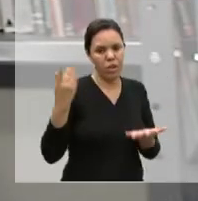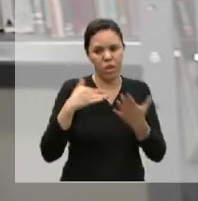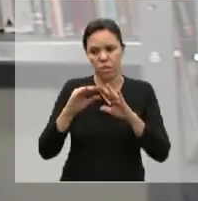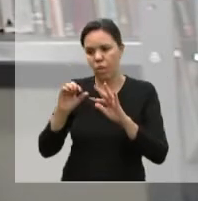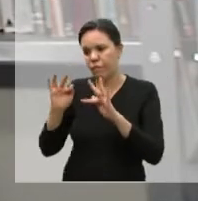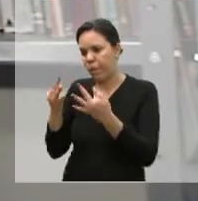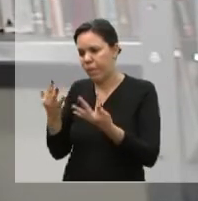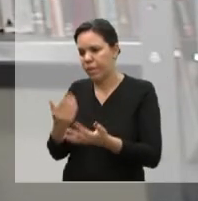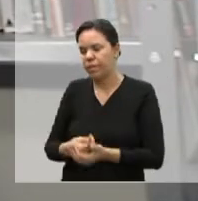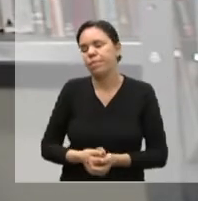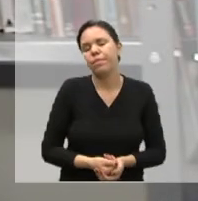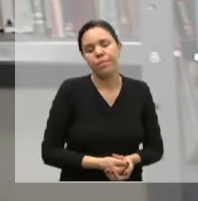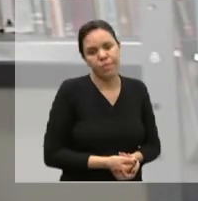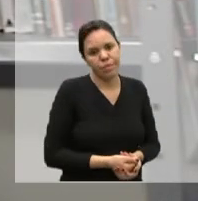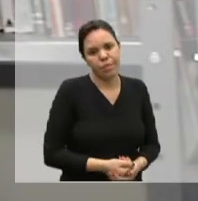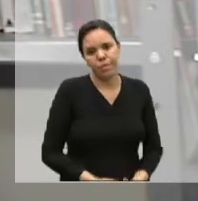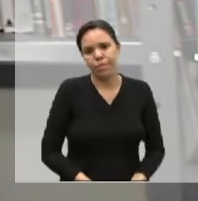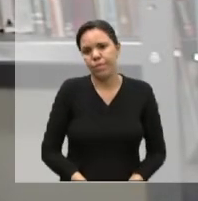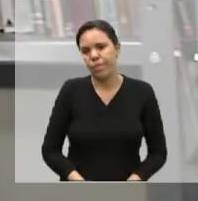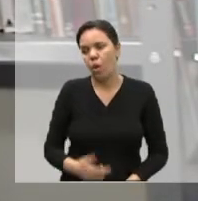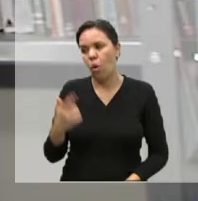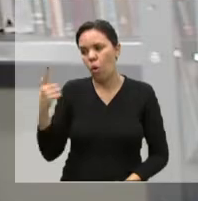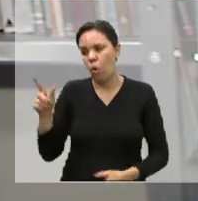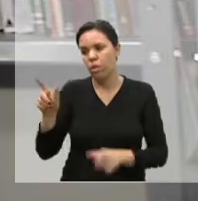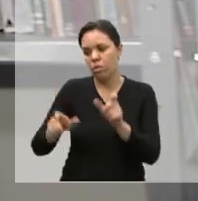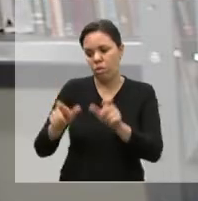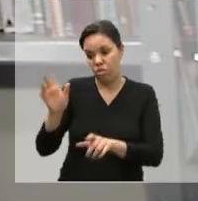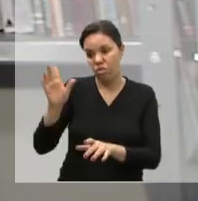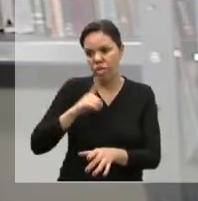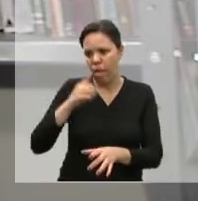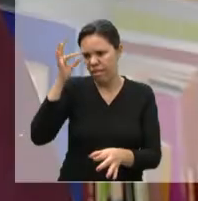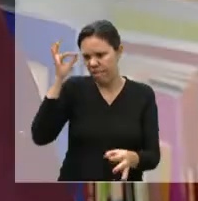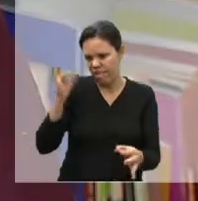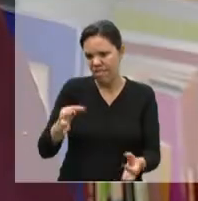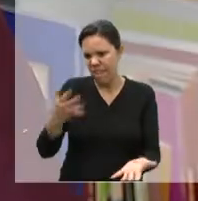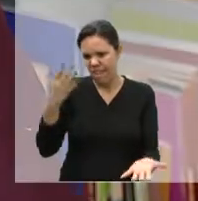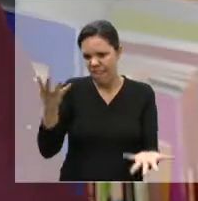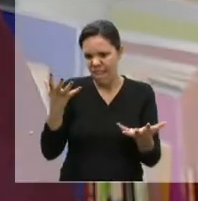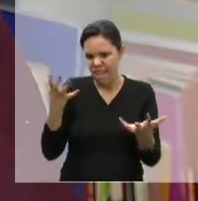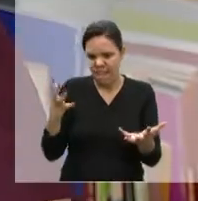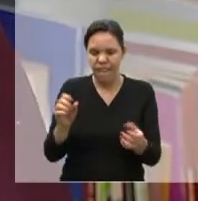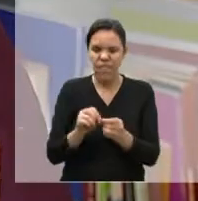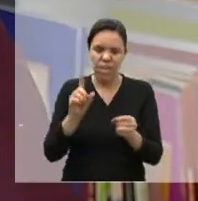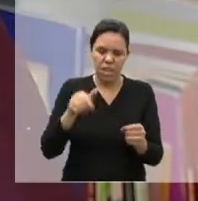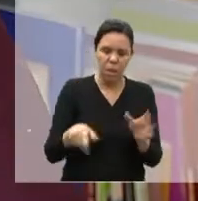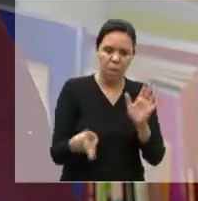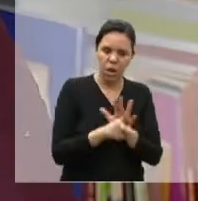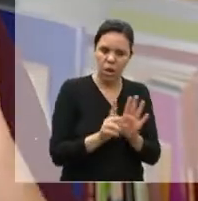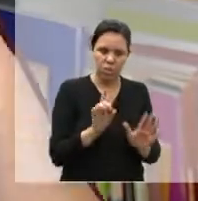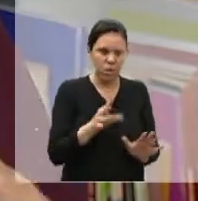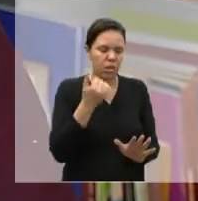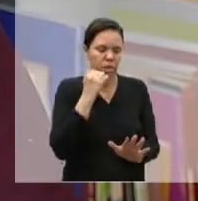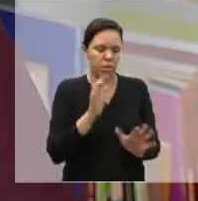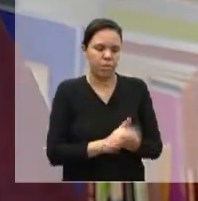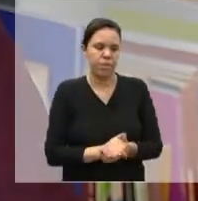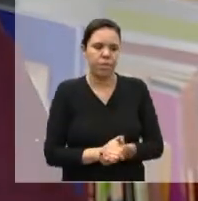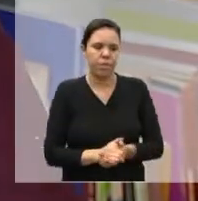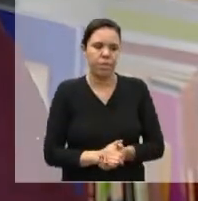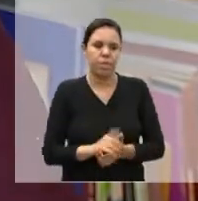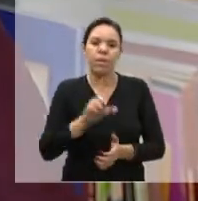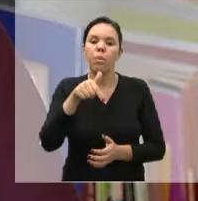semana, vocês viram algum tipo de mudança, falando de interesse pela ciência? Elas, assim, primeiro que a